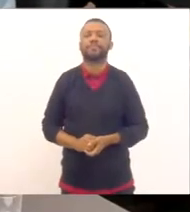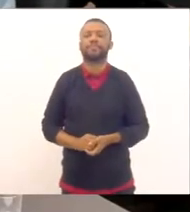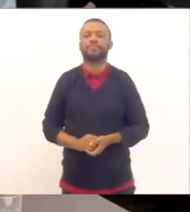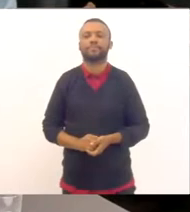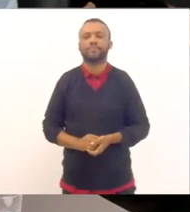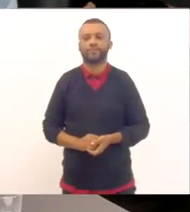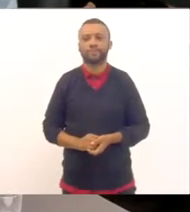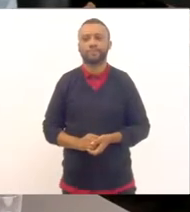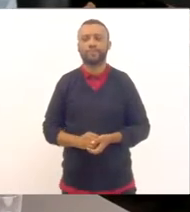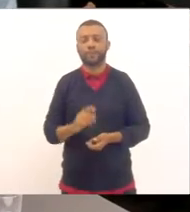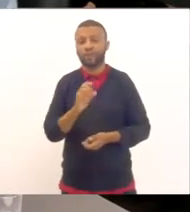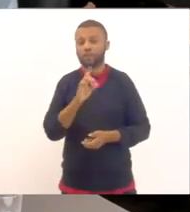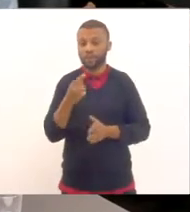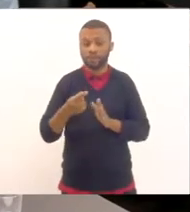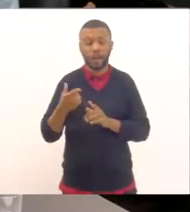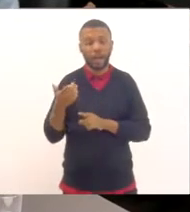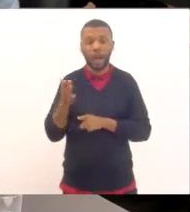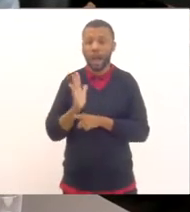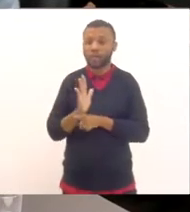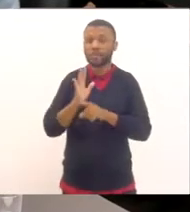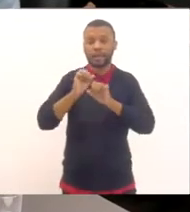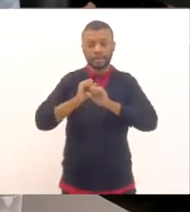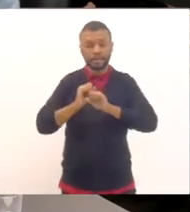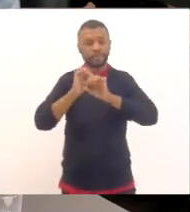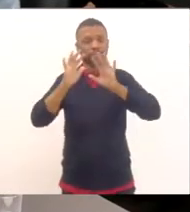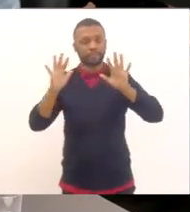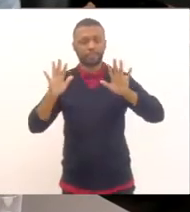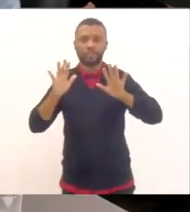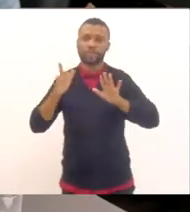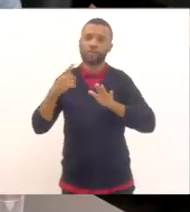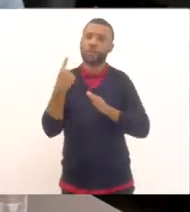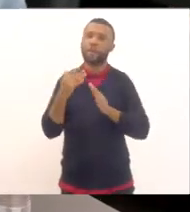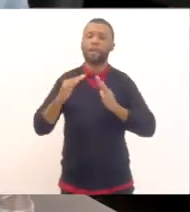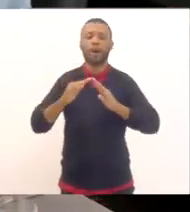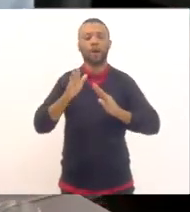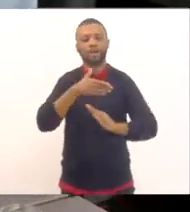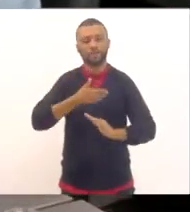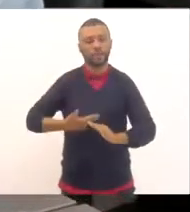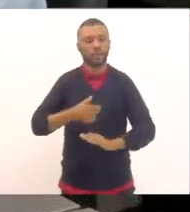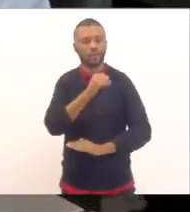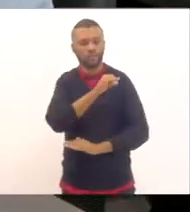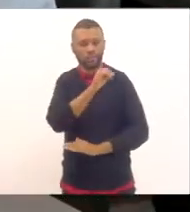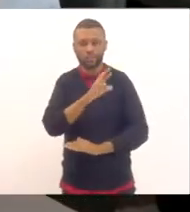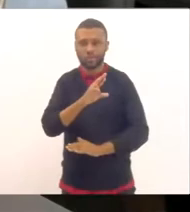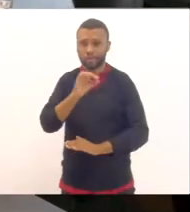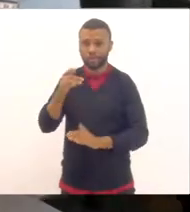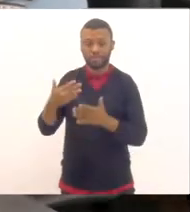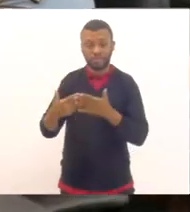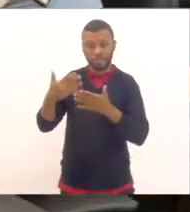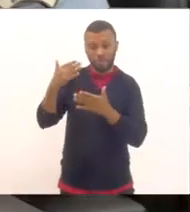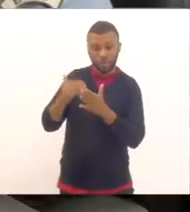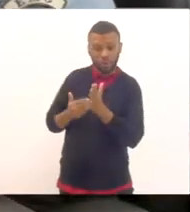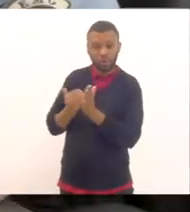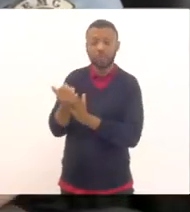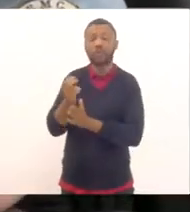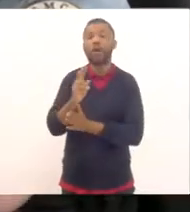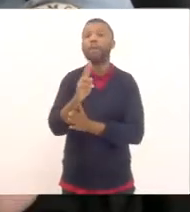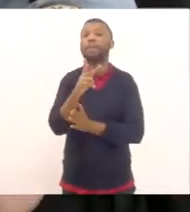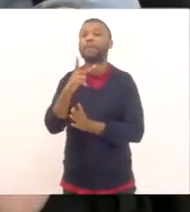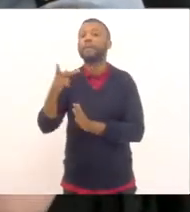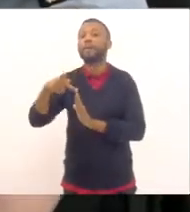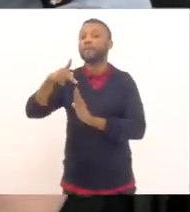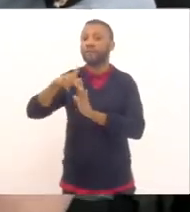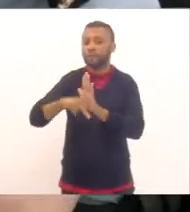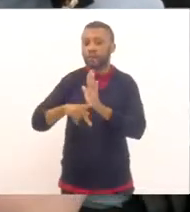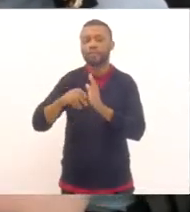só aprende a contextualizá-la no estado do Rio de Janeiro e a gente tem aí a Aí lá atrás começou com o programa das Ops né